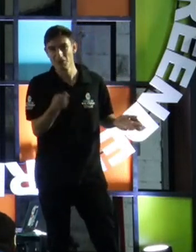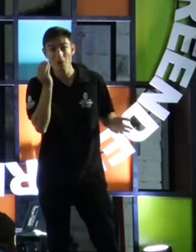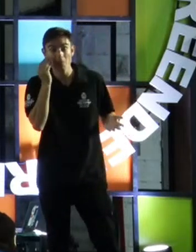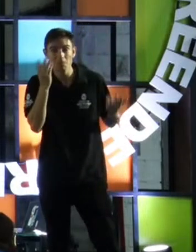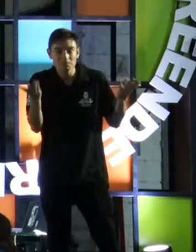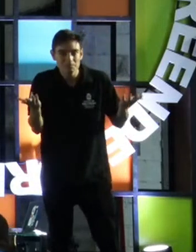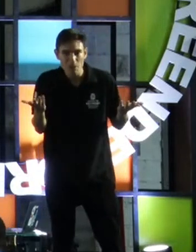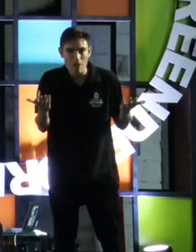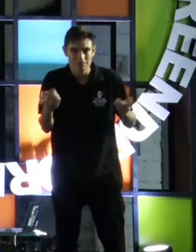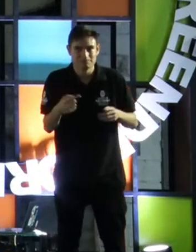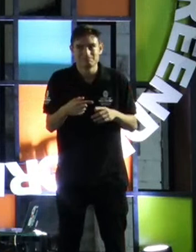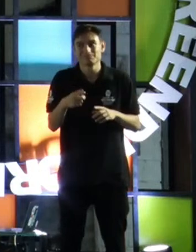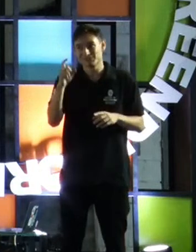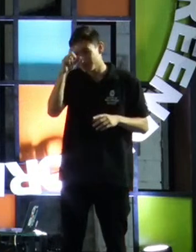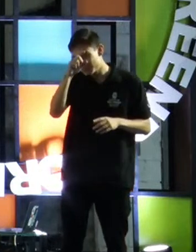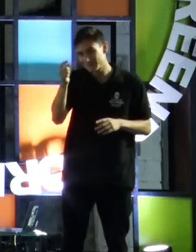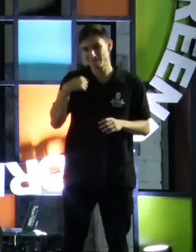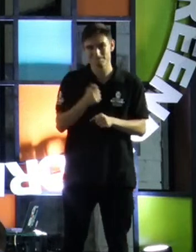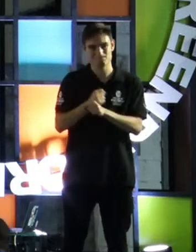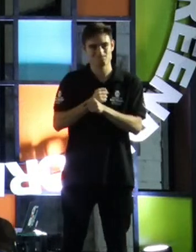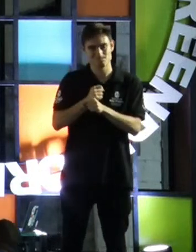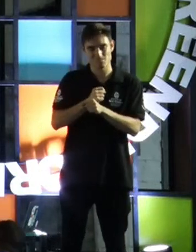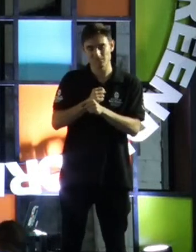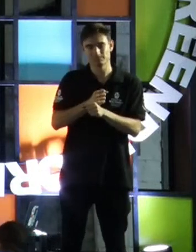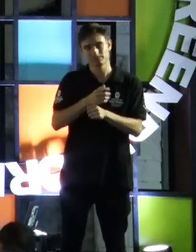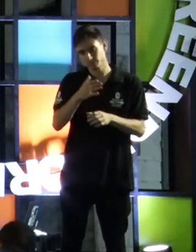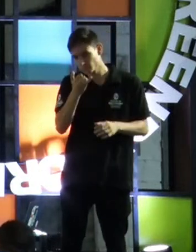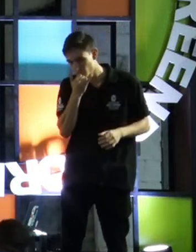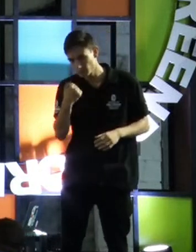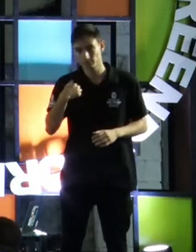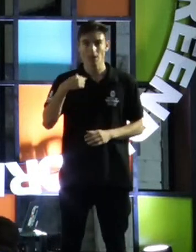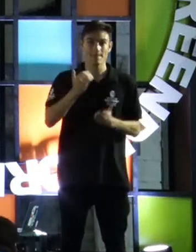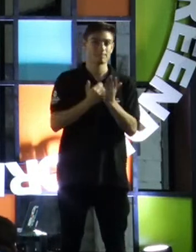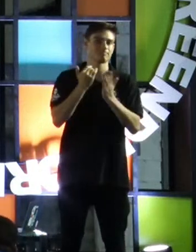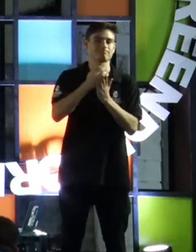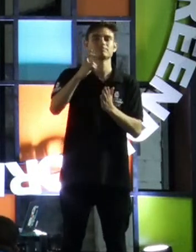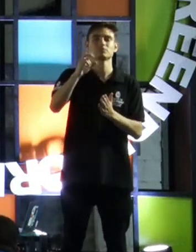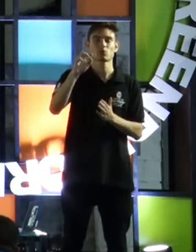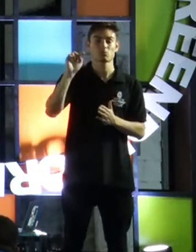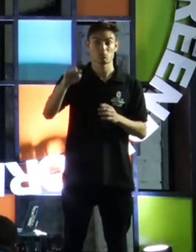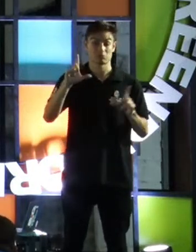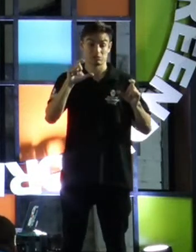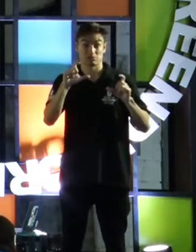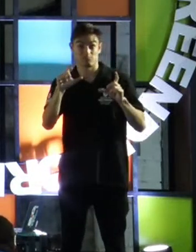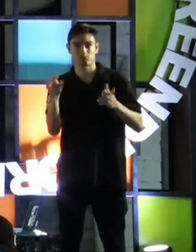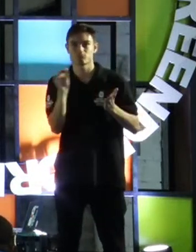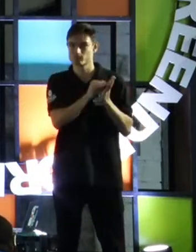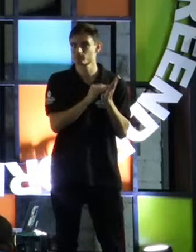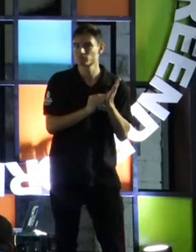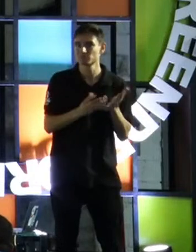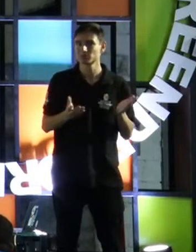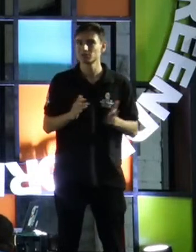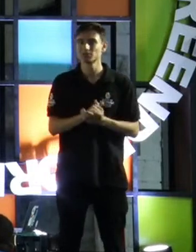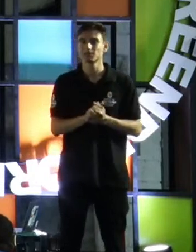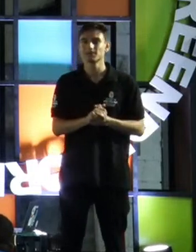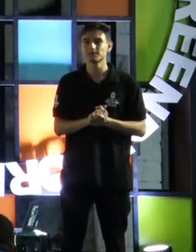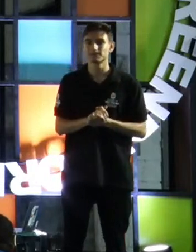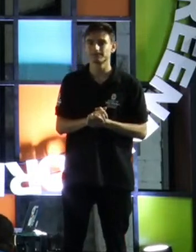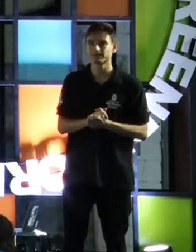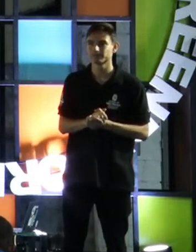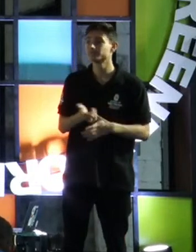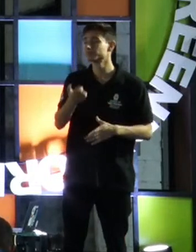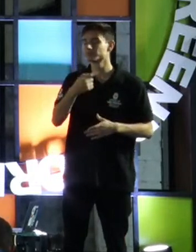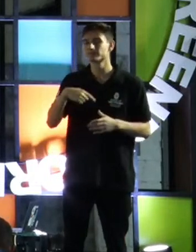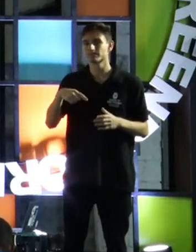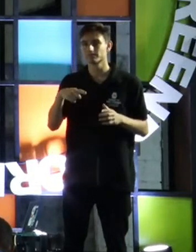salva, porque não tem jeito. Eu devo ter mais de 50 mil fotos e vídeos e tal. E é isso. A gente chegou num ponto